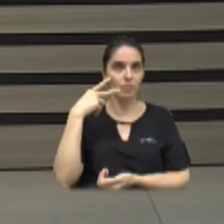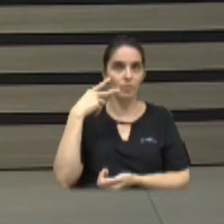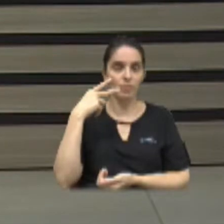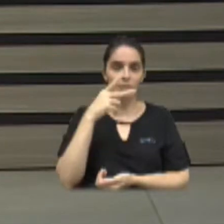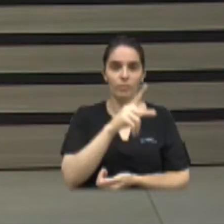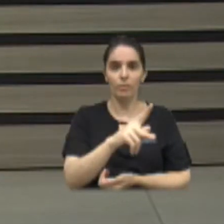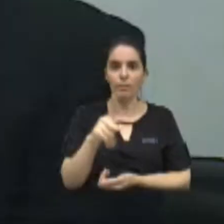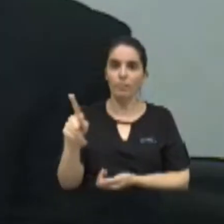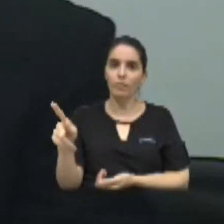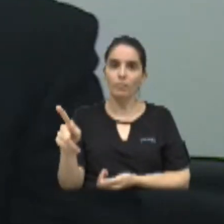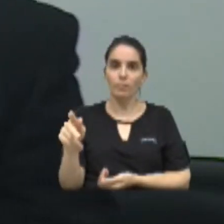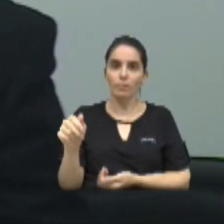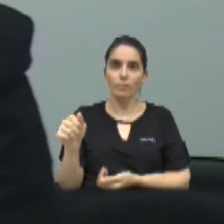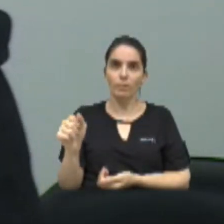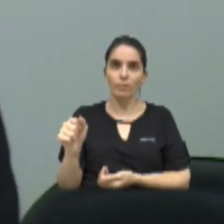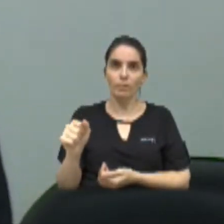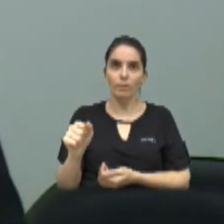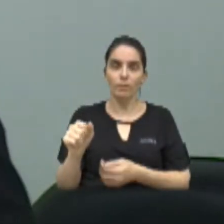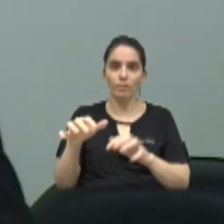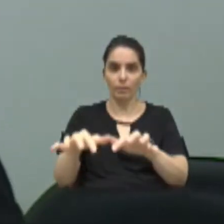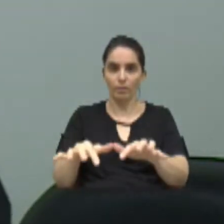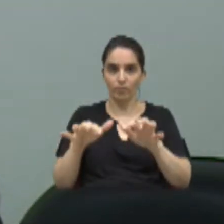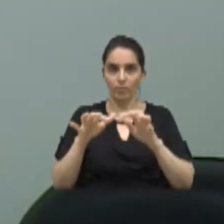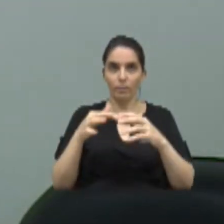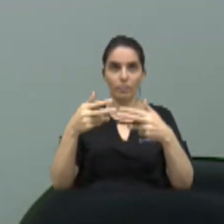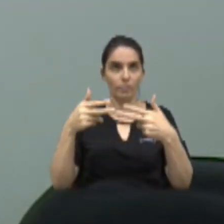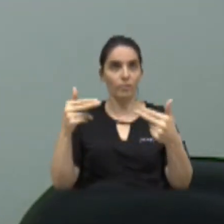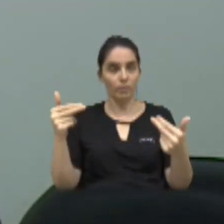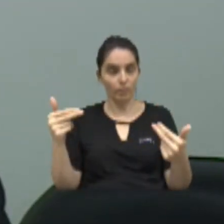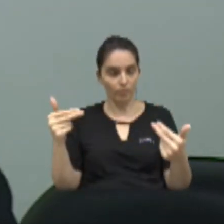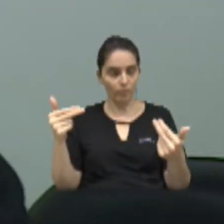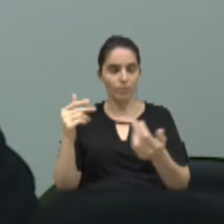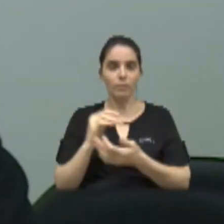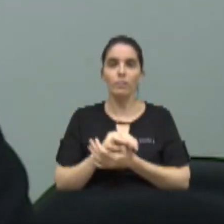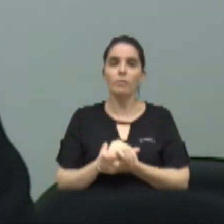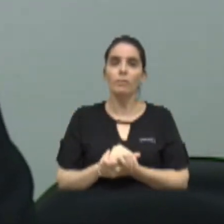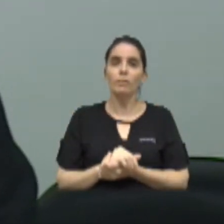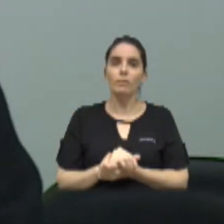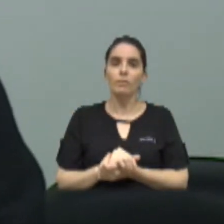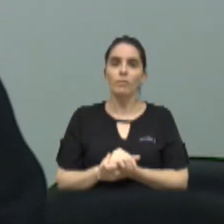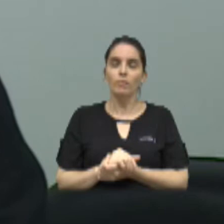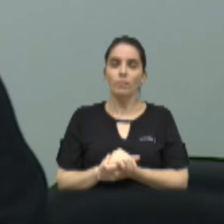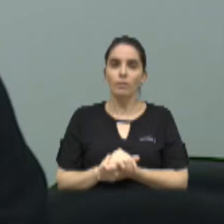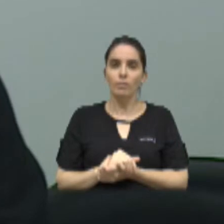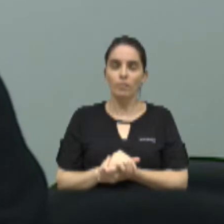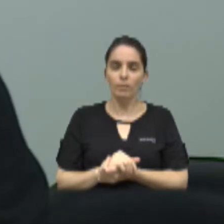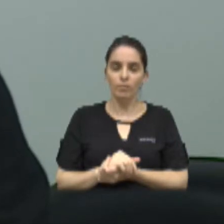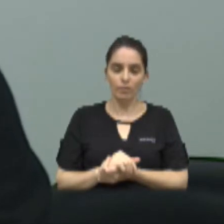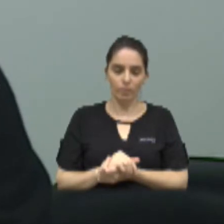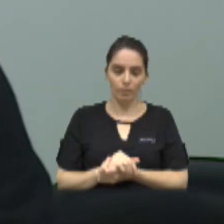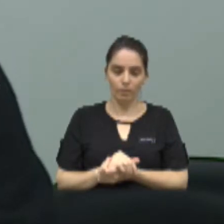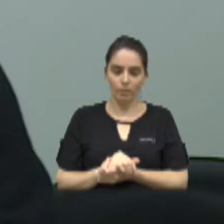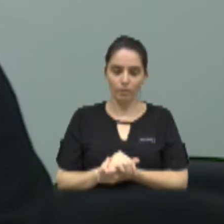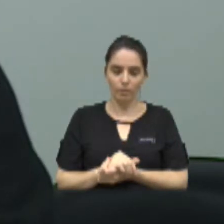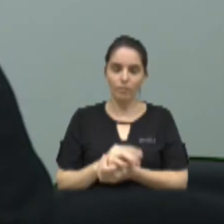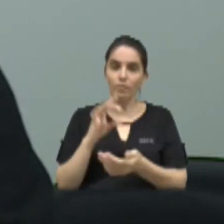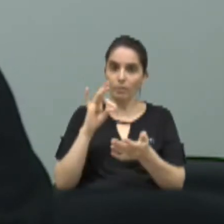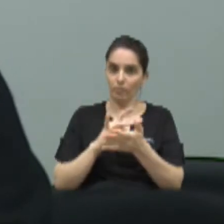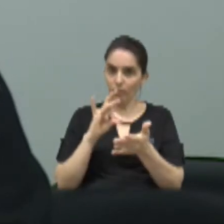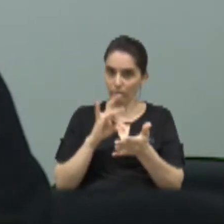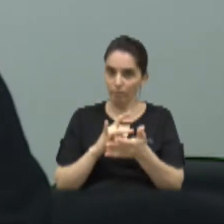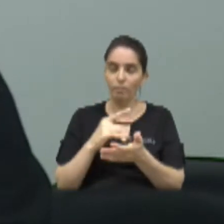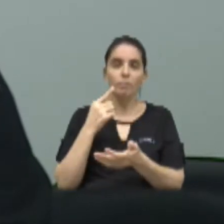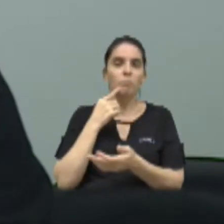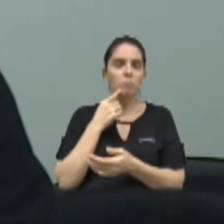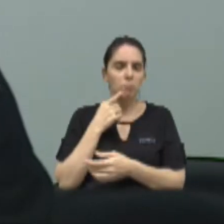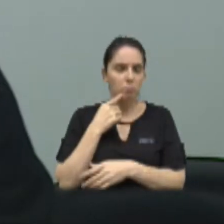público presente, população que nos acompanha de casa através dos meios de comunicação. E realmente, Cleito,